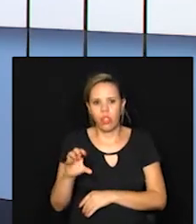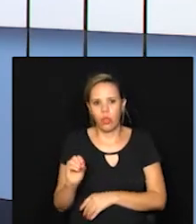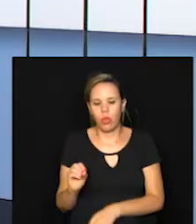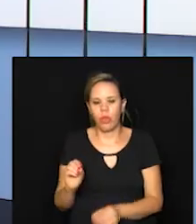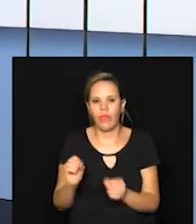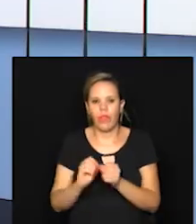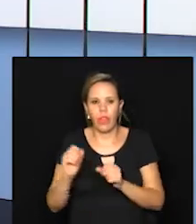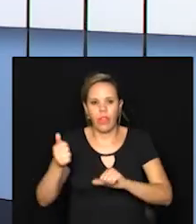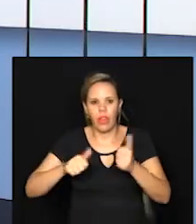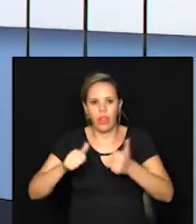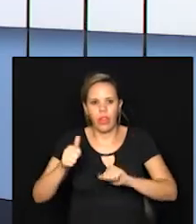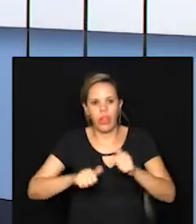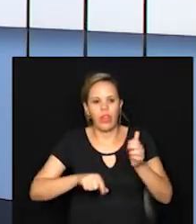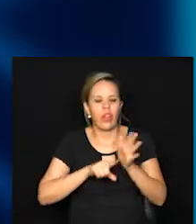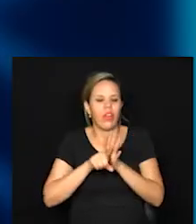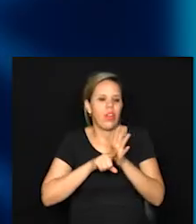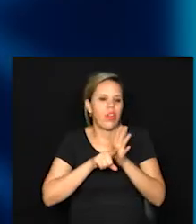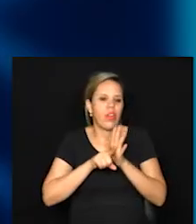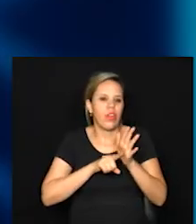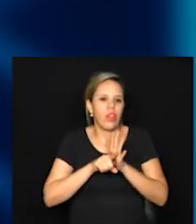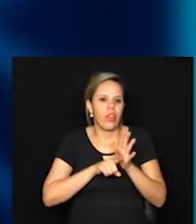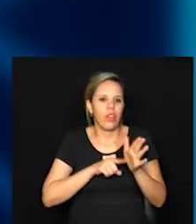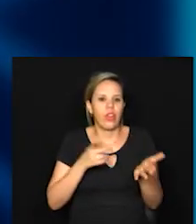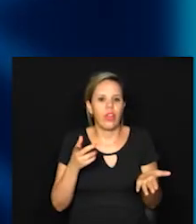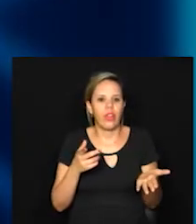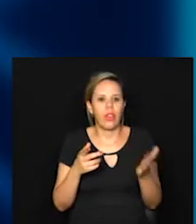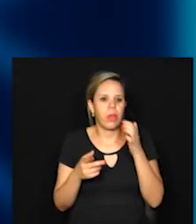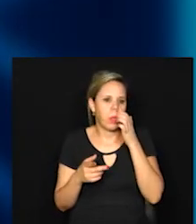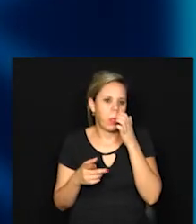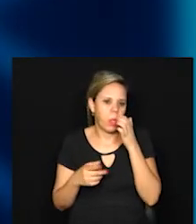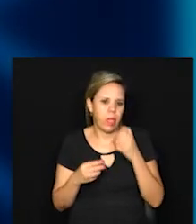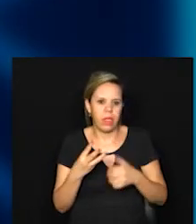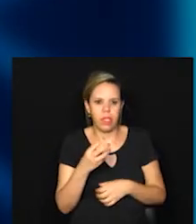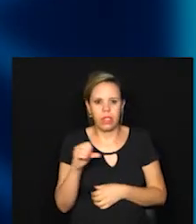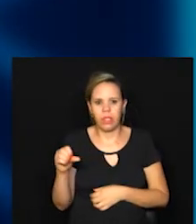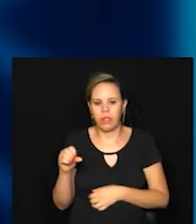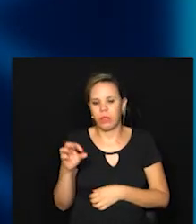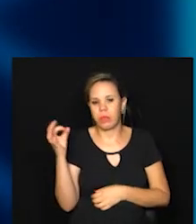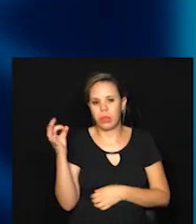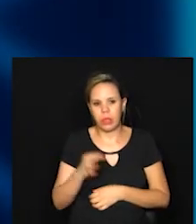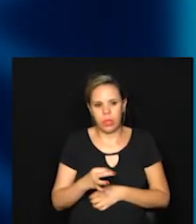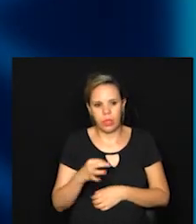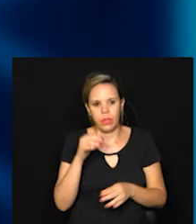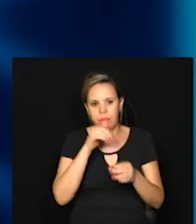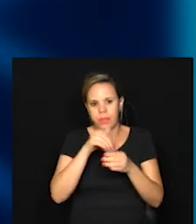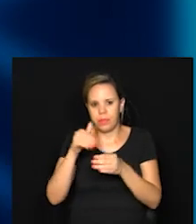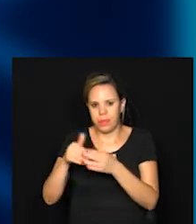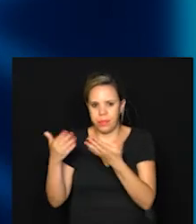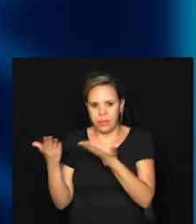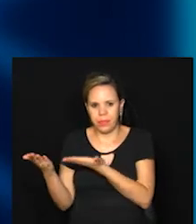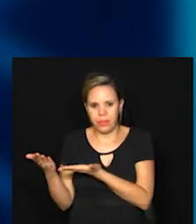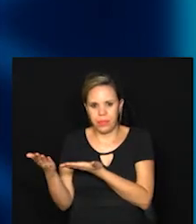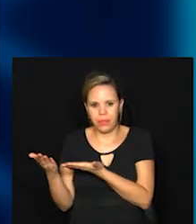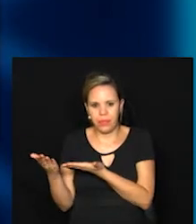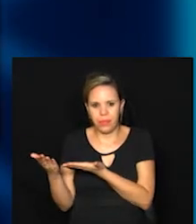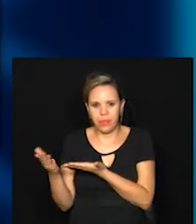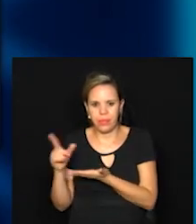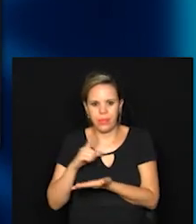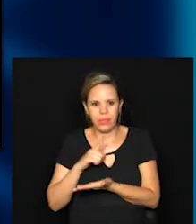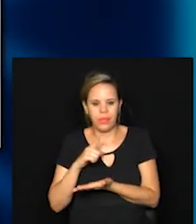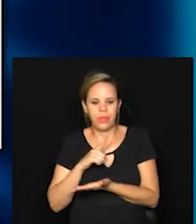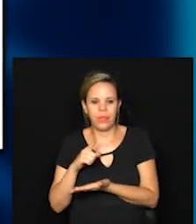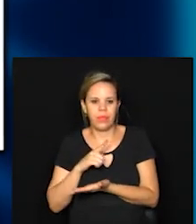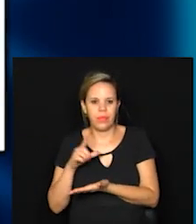sociais uma espécie de consulta e 39% dos votos teve aí o nome